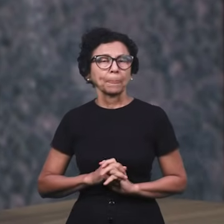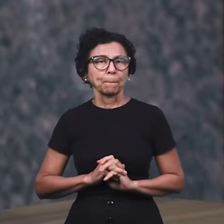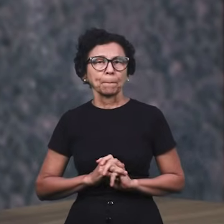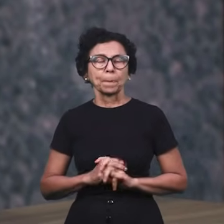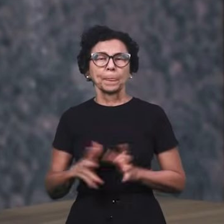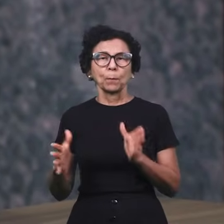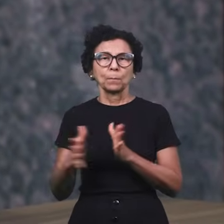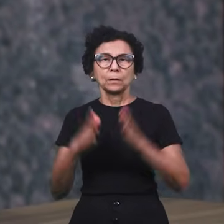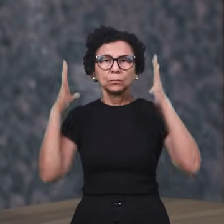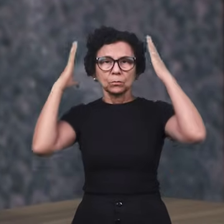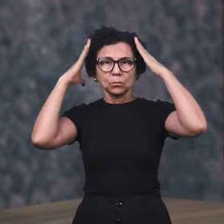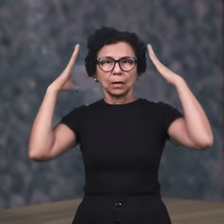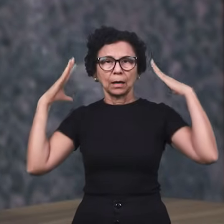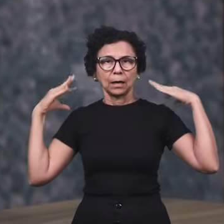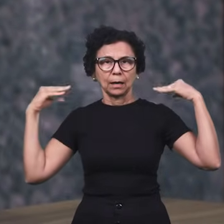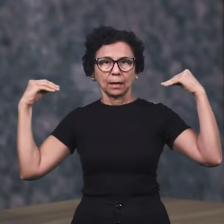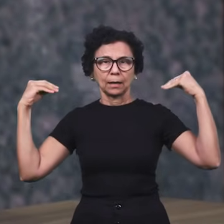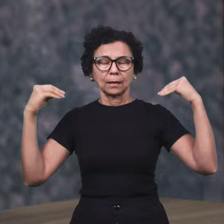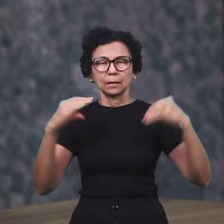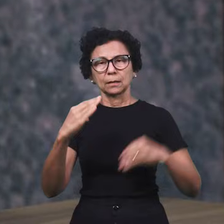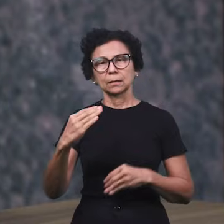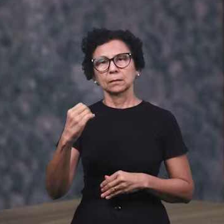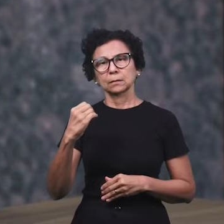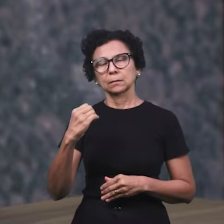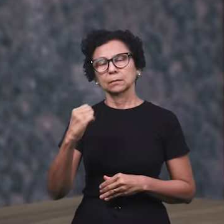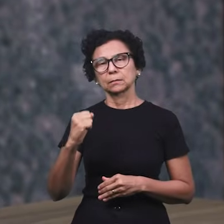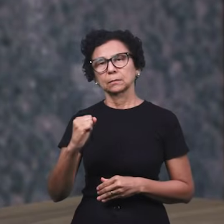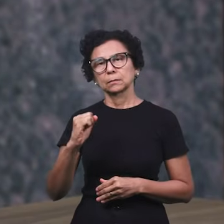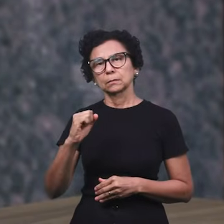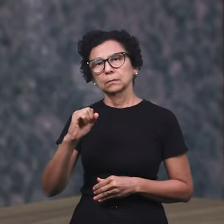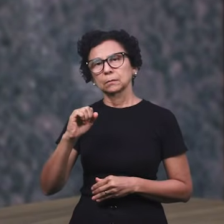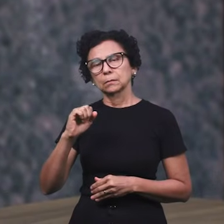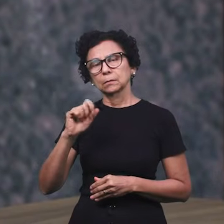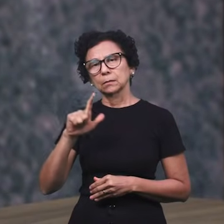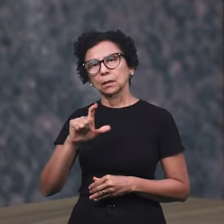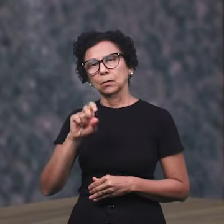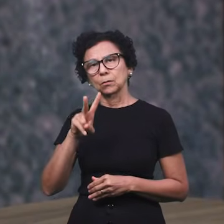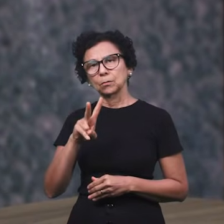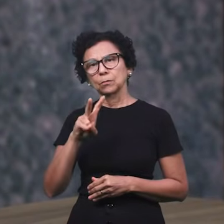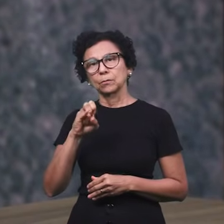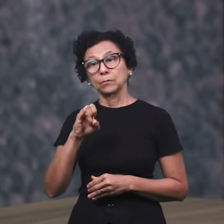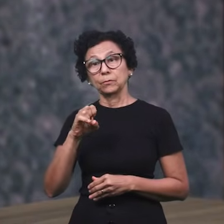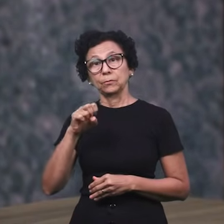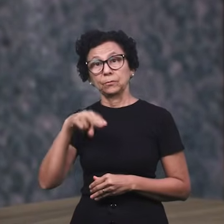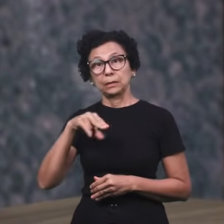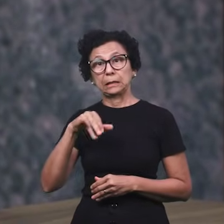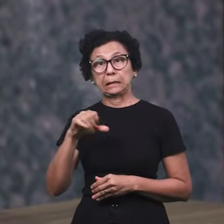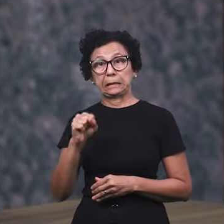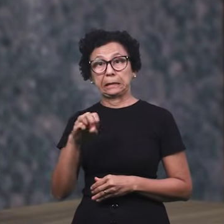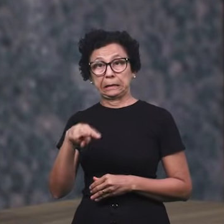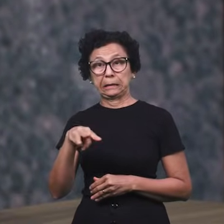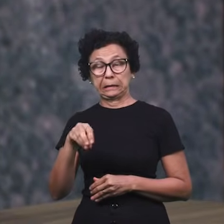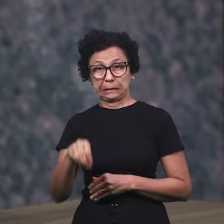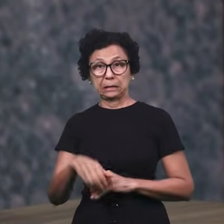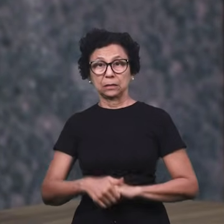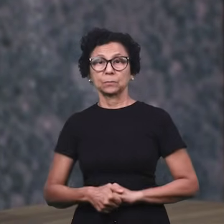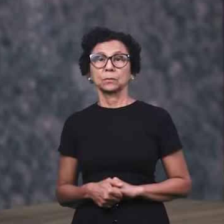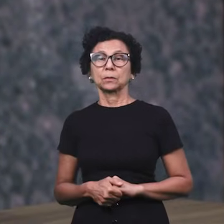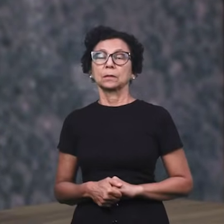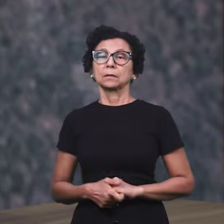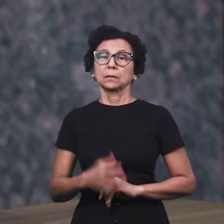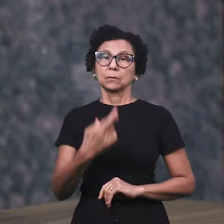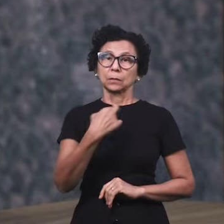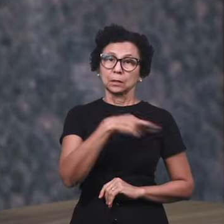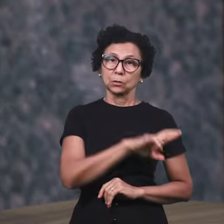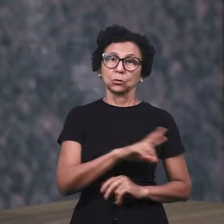não forneceu apenas uma base, um fundamento religioso, estabeleceu também um fundamento de organização de